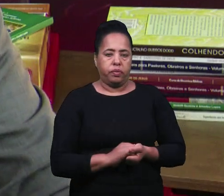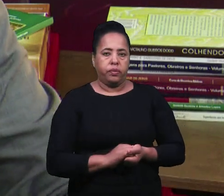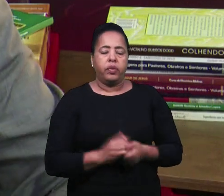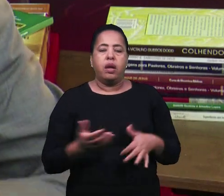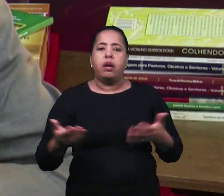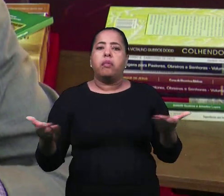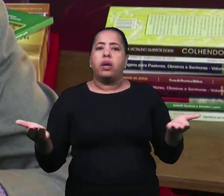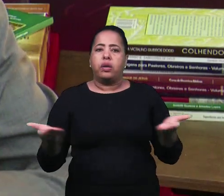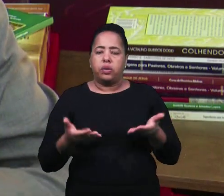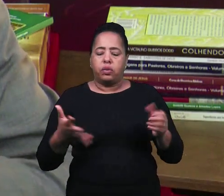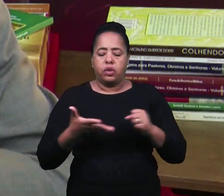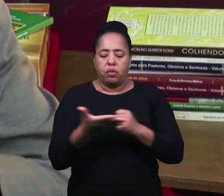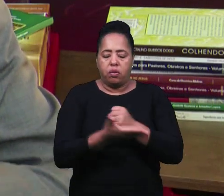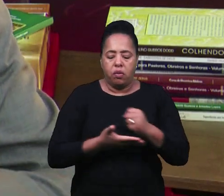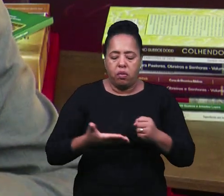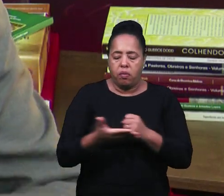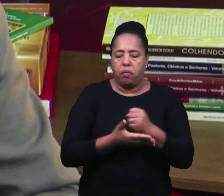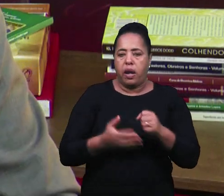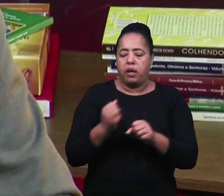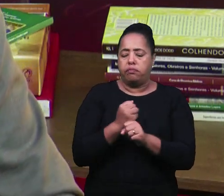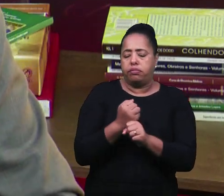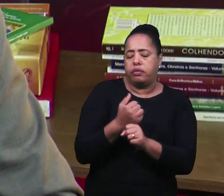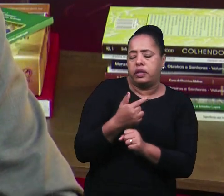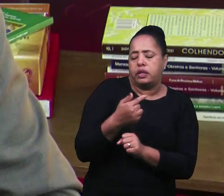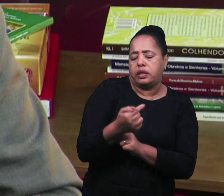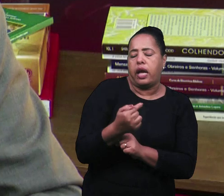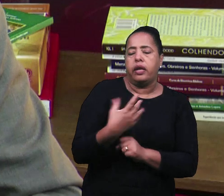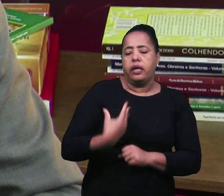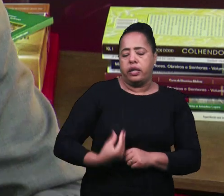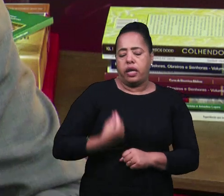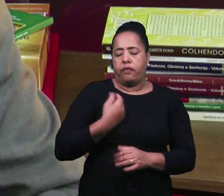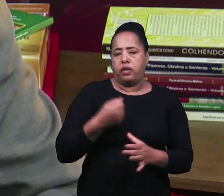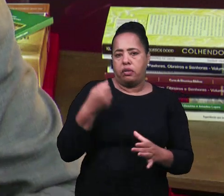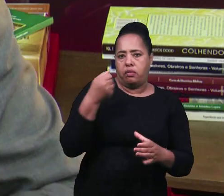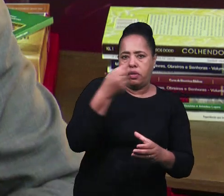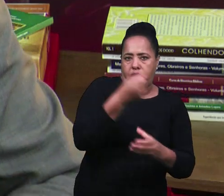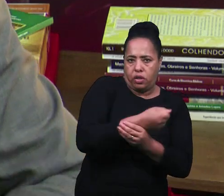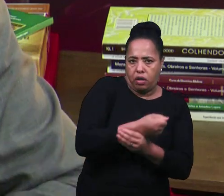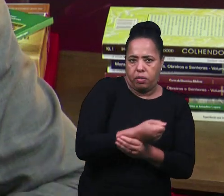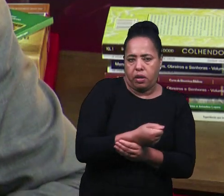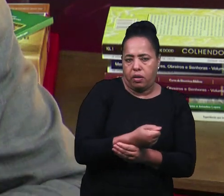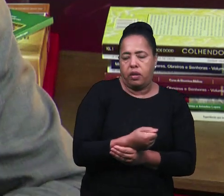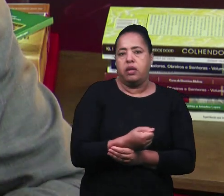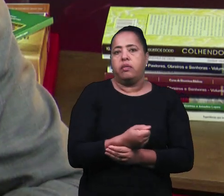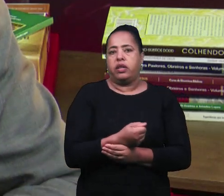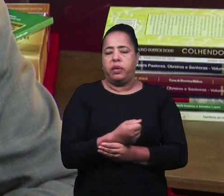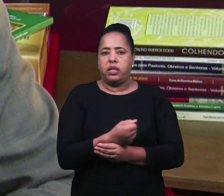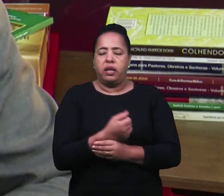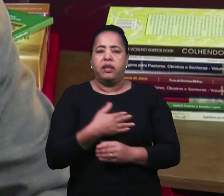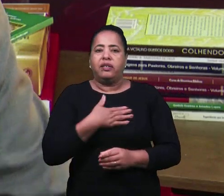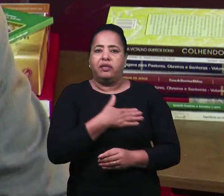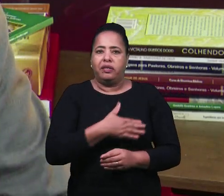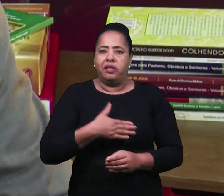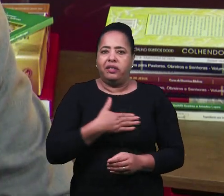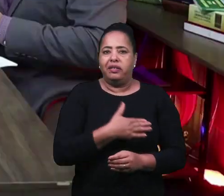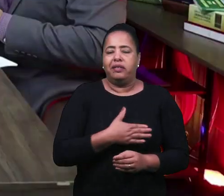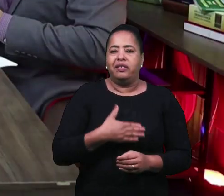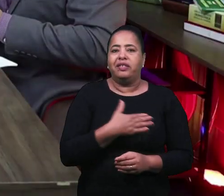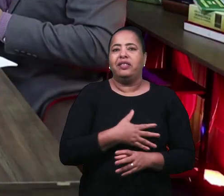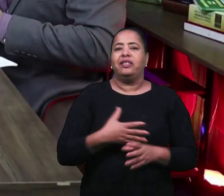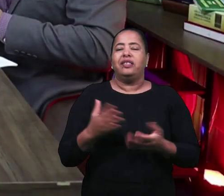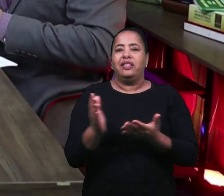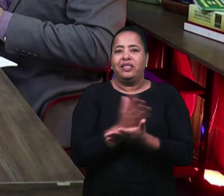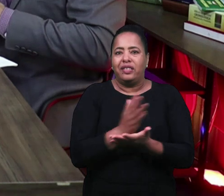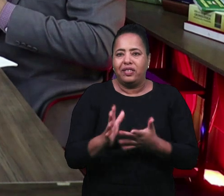Roberto, basicamente de 7 anos ali da vida de Abraão. E eu gostaria de passar um quadro, até para o pastor comentar alguns detalhes